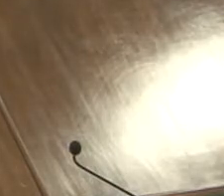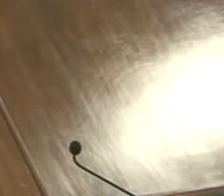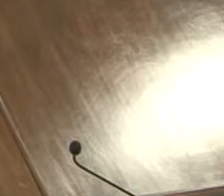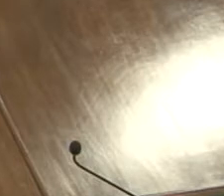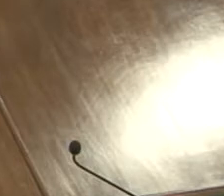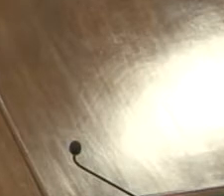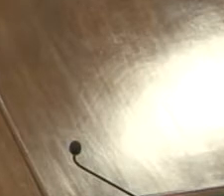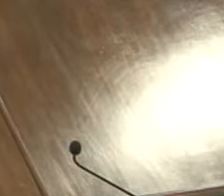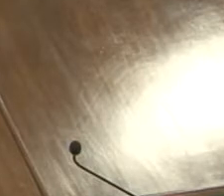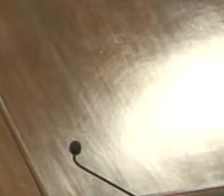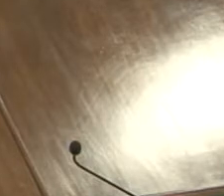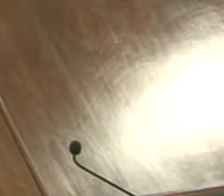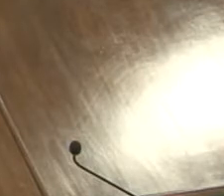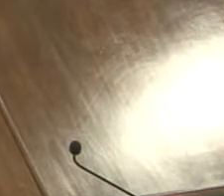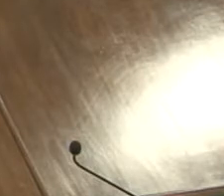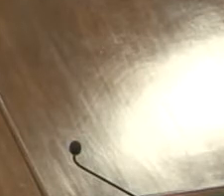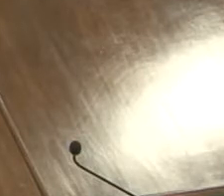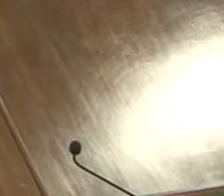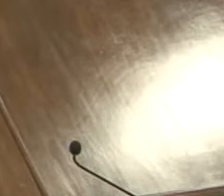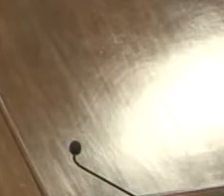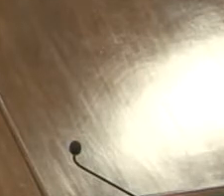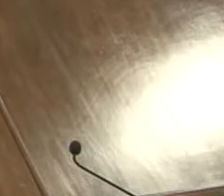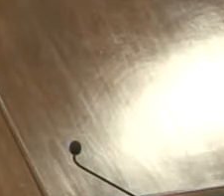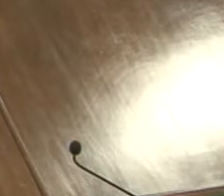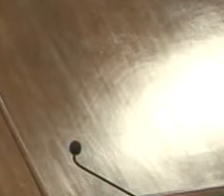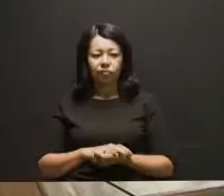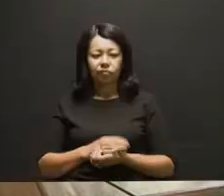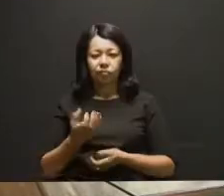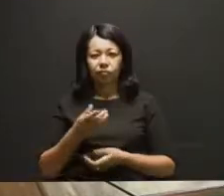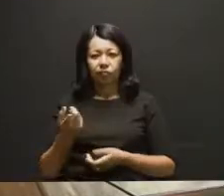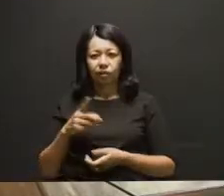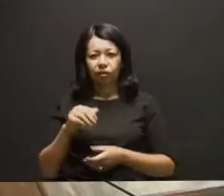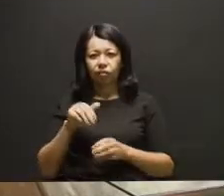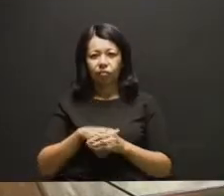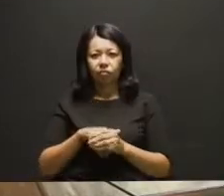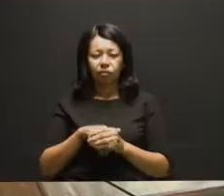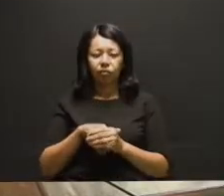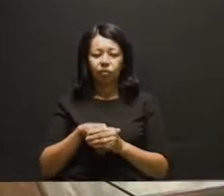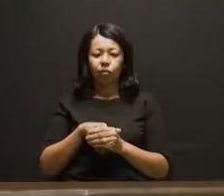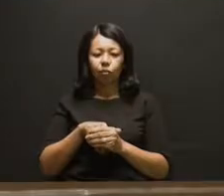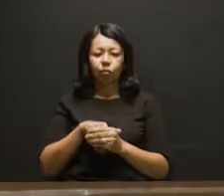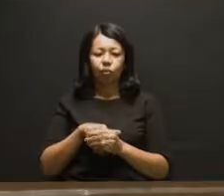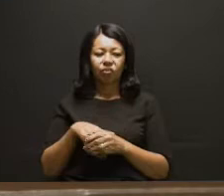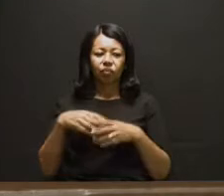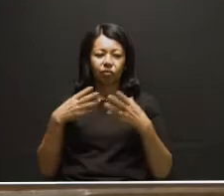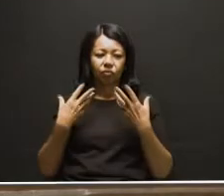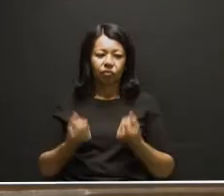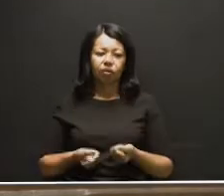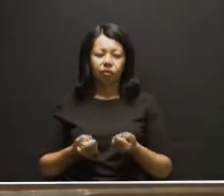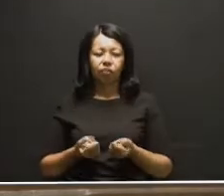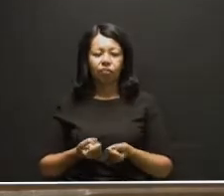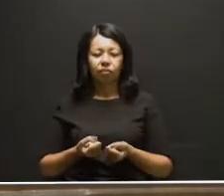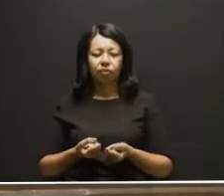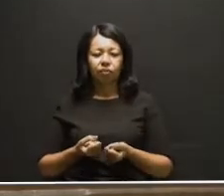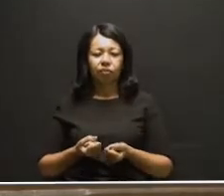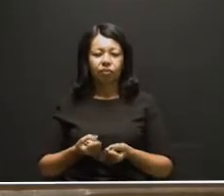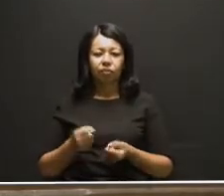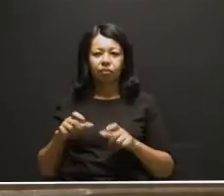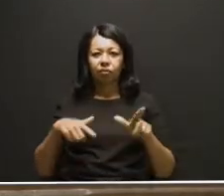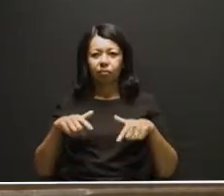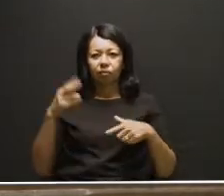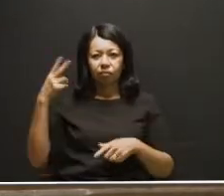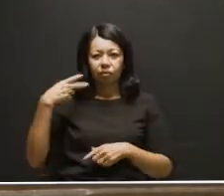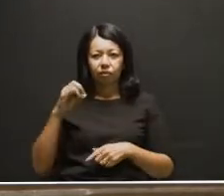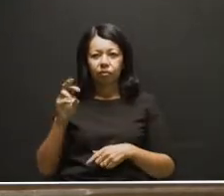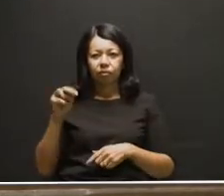se paris era aqui já deixaram o voto mais que favorável à propositura do vereador